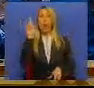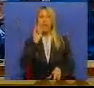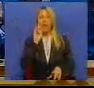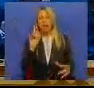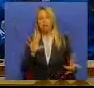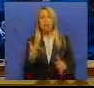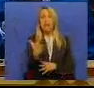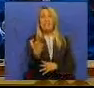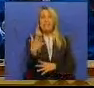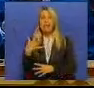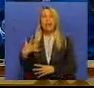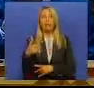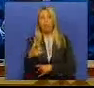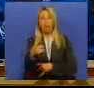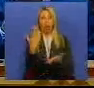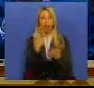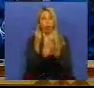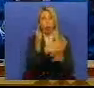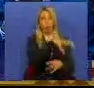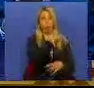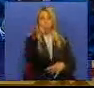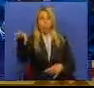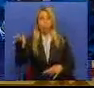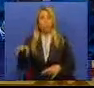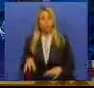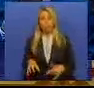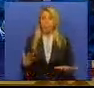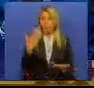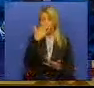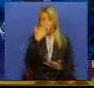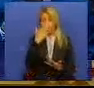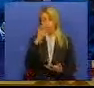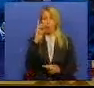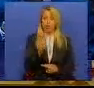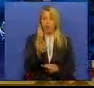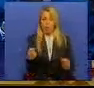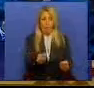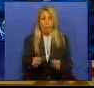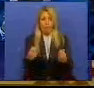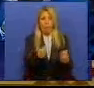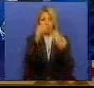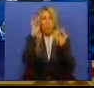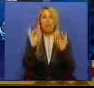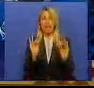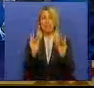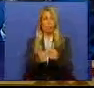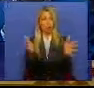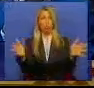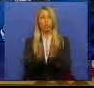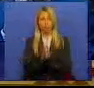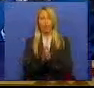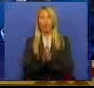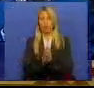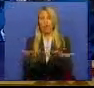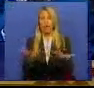17 mil estabelecimentos, se contarmos as diversas naturezas de ensino, a partir da posição central do Ministério